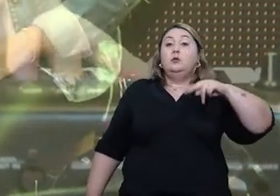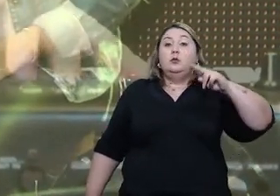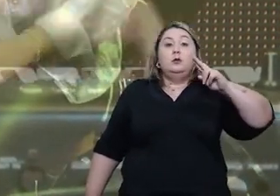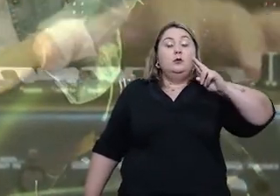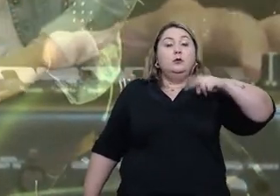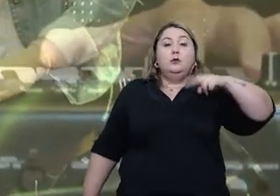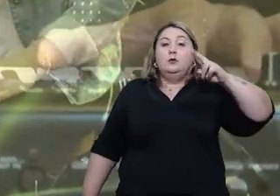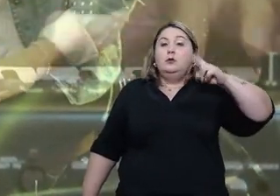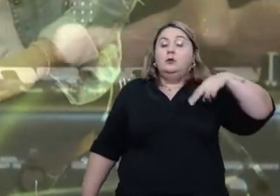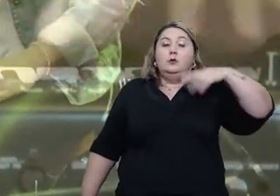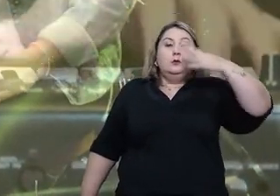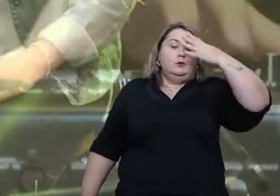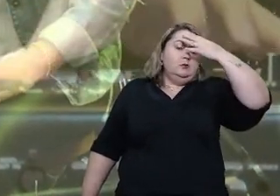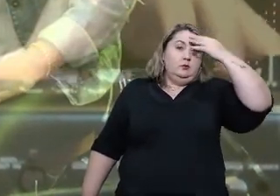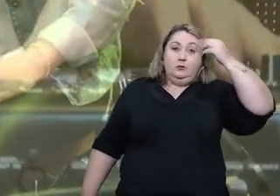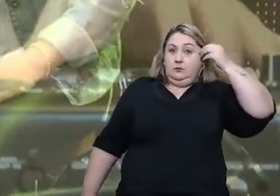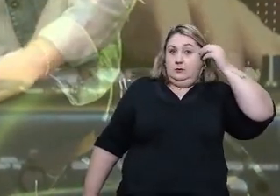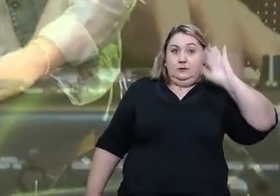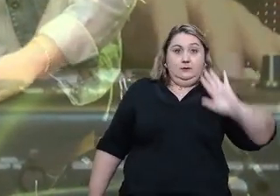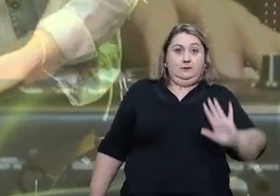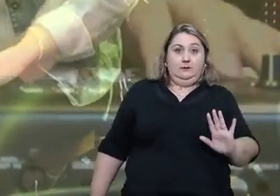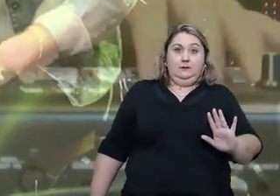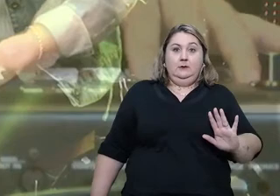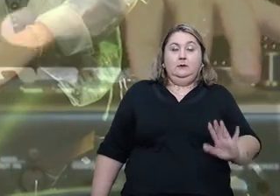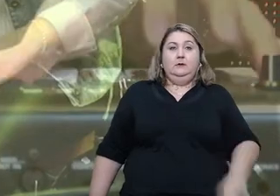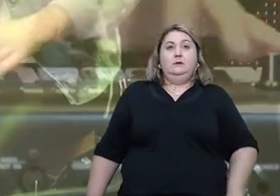Sei que não vou desistir.